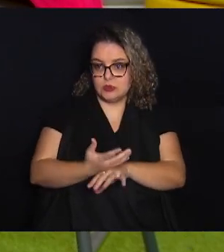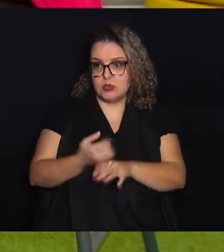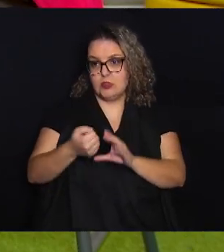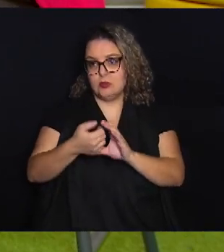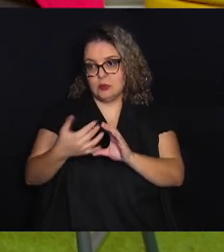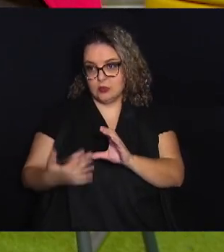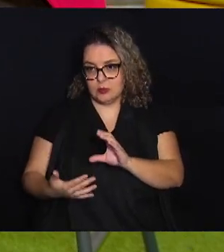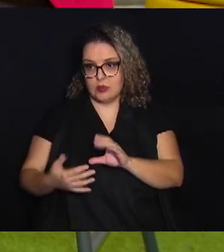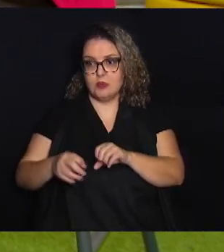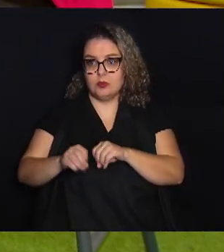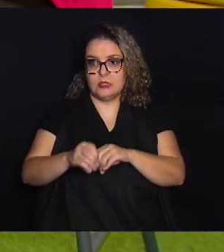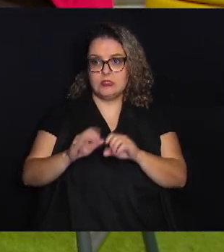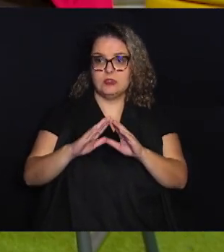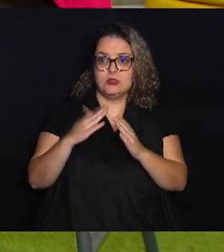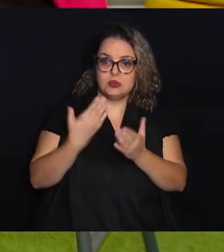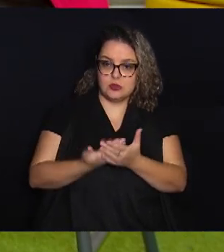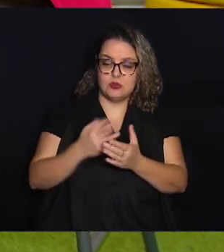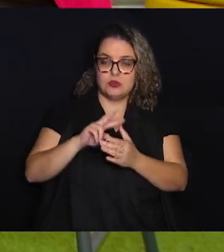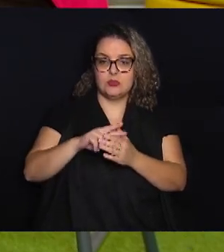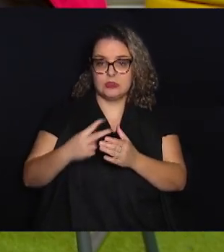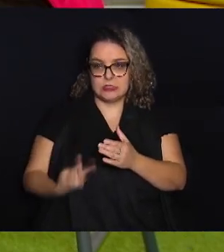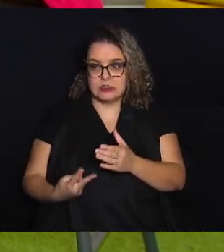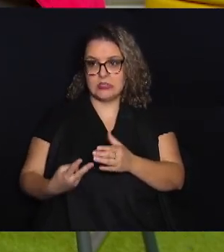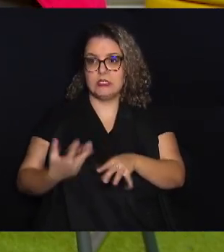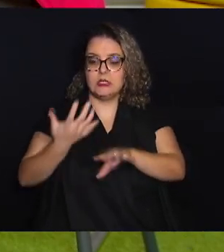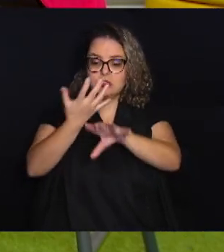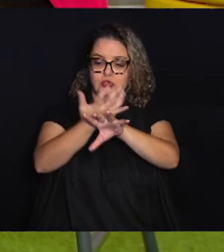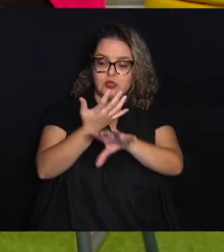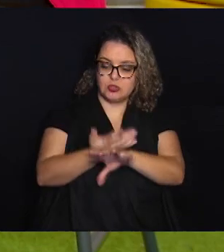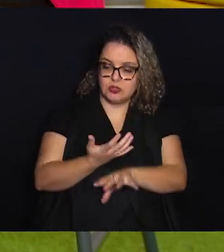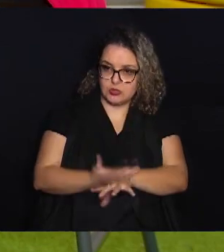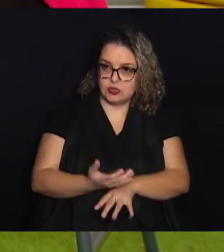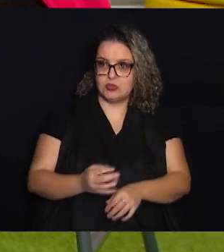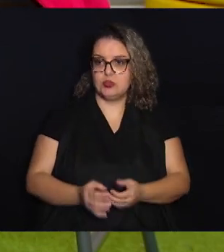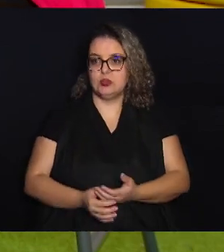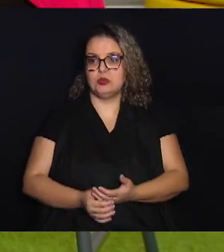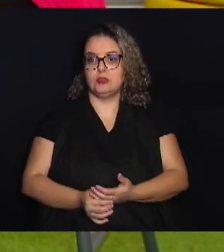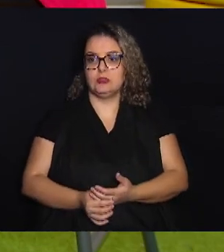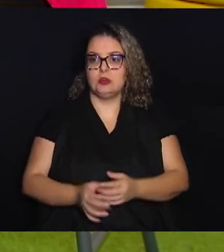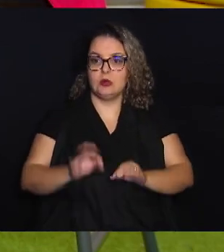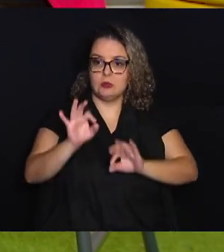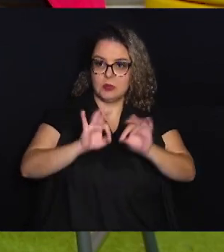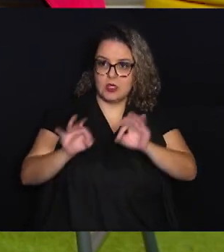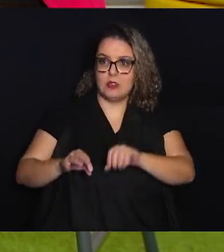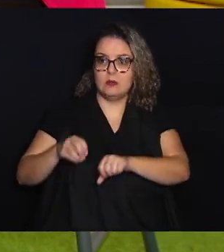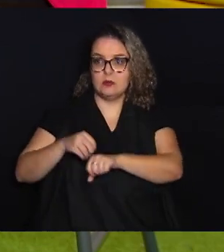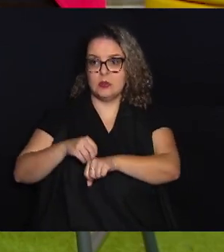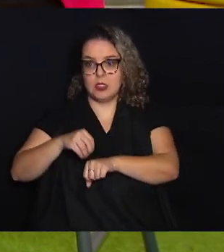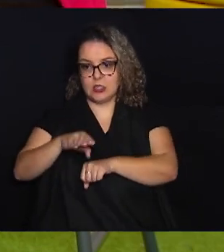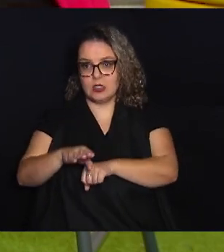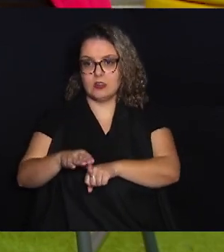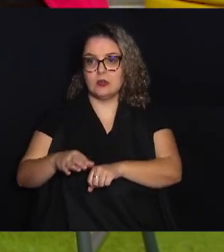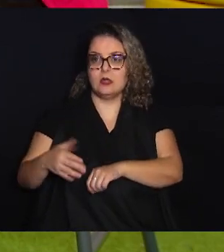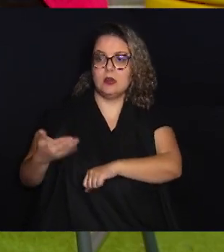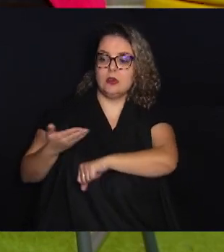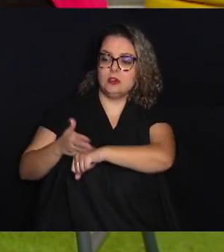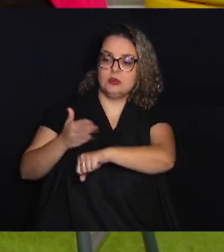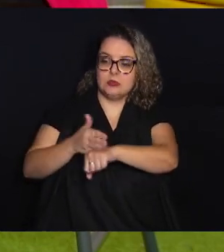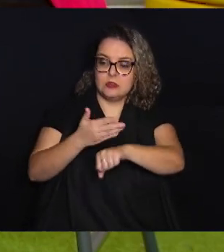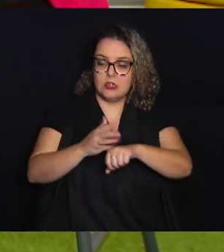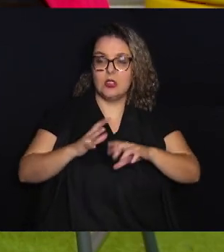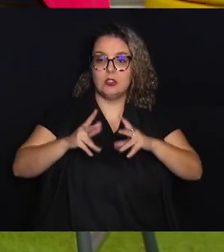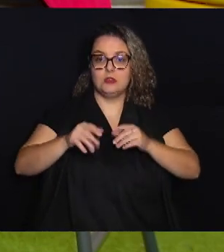Isso caracteriza o ensino bilíngue. Então, são disciplinas que são planejamento, encaminhadas, as